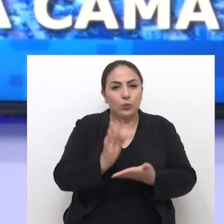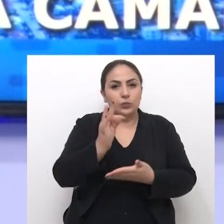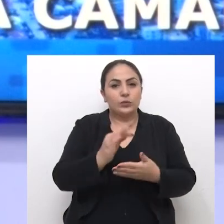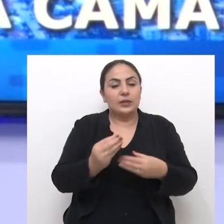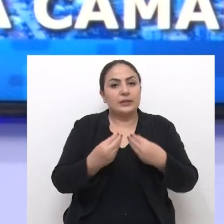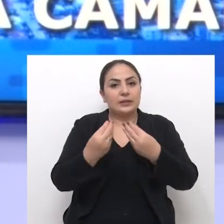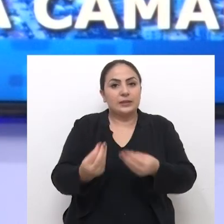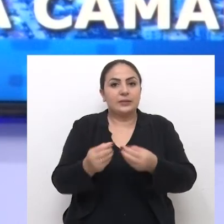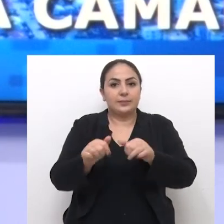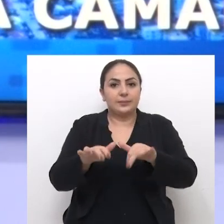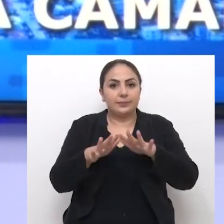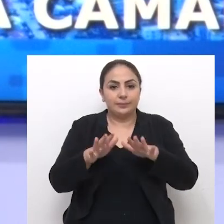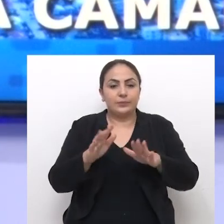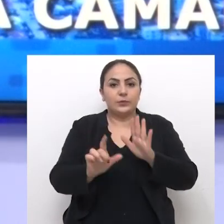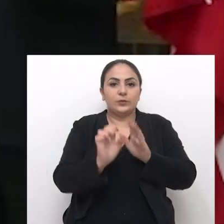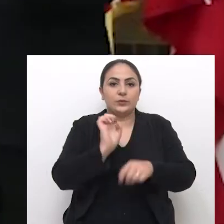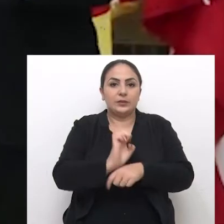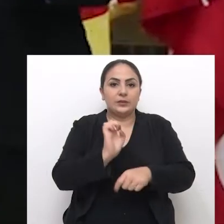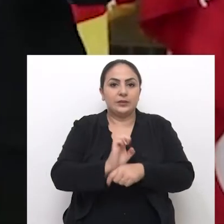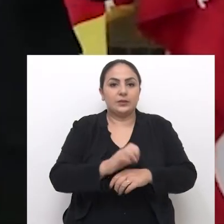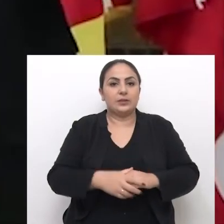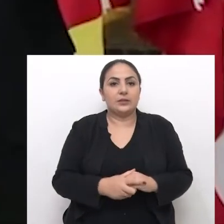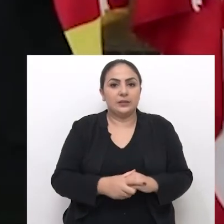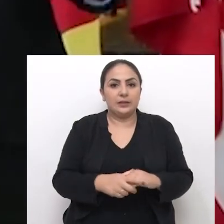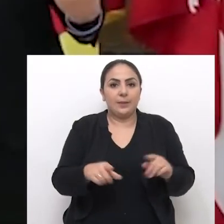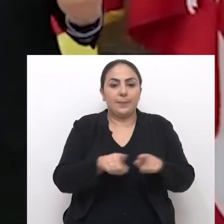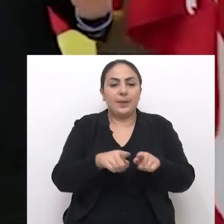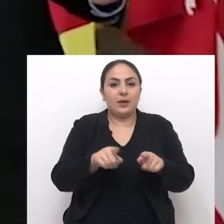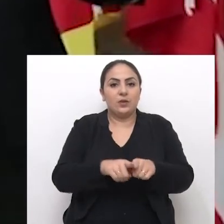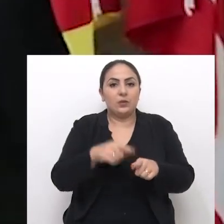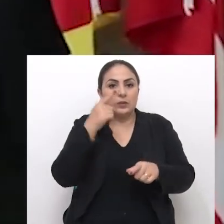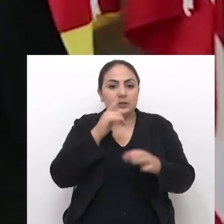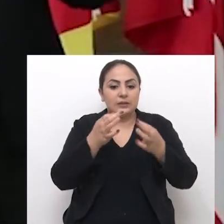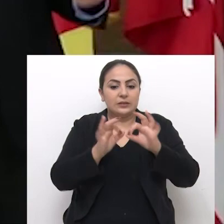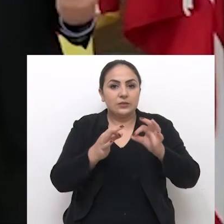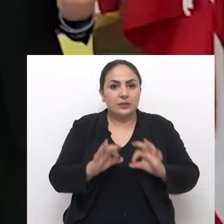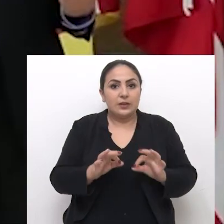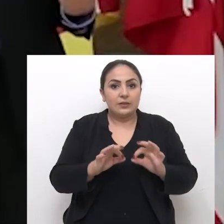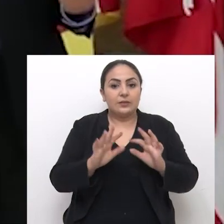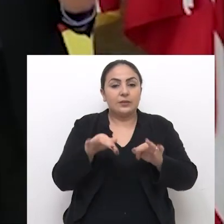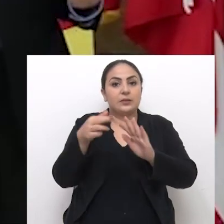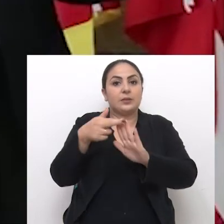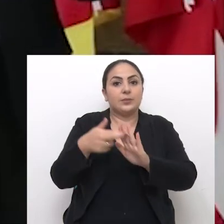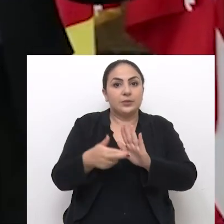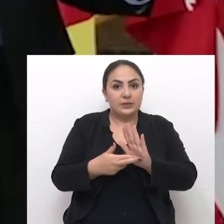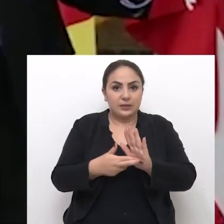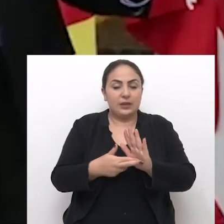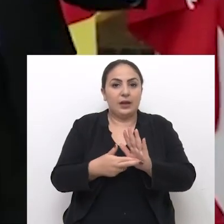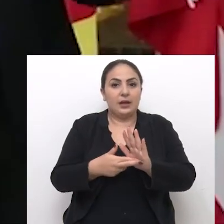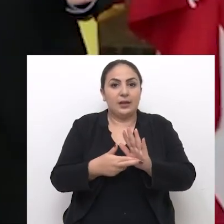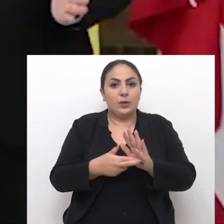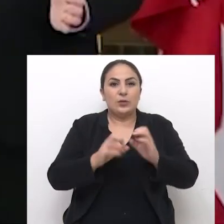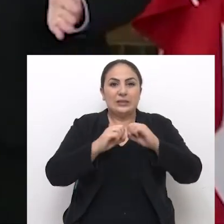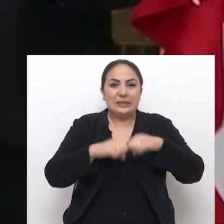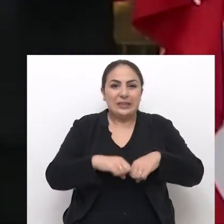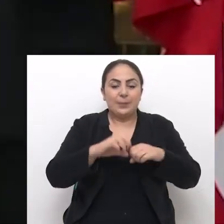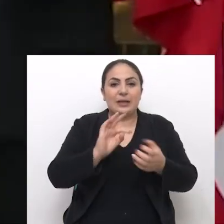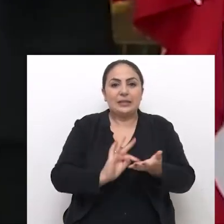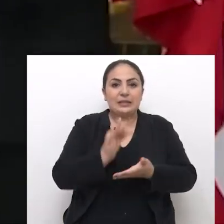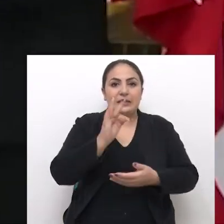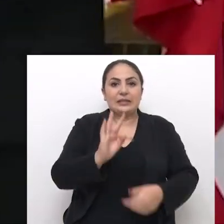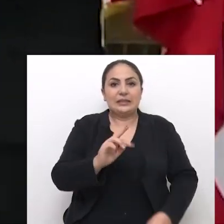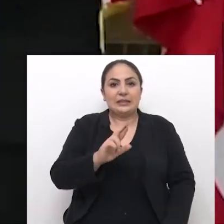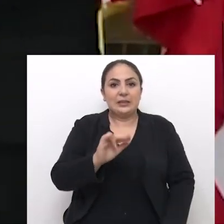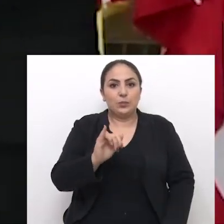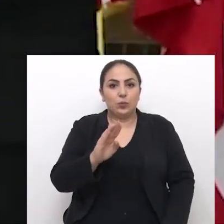Assembleia Legislativa do Estado. Tudo aquilo que for simplificar, desburocratizar o sistema tributário, nós